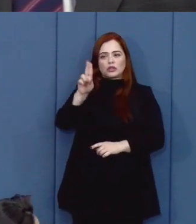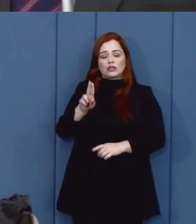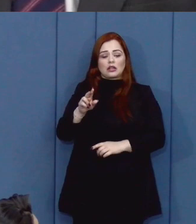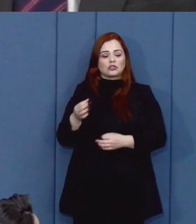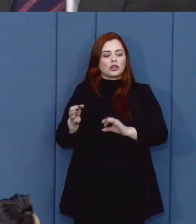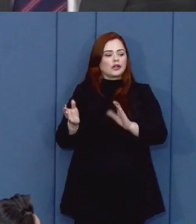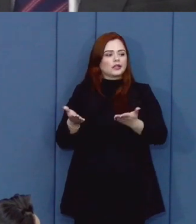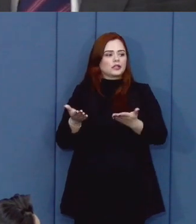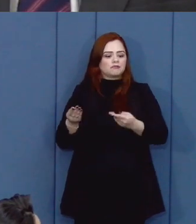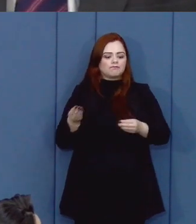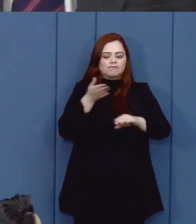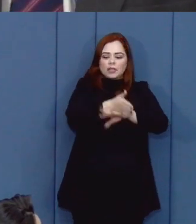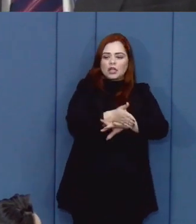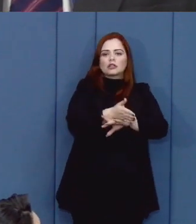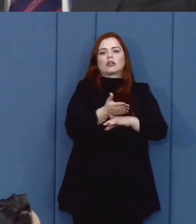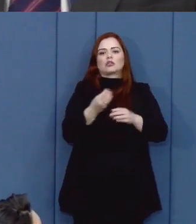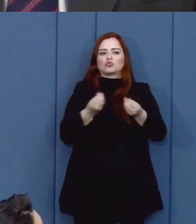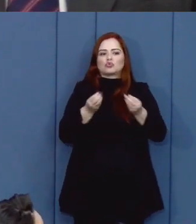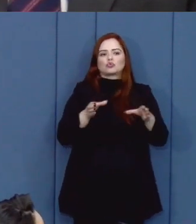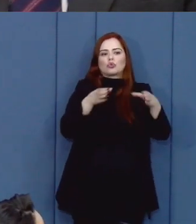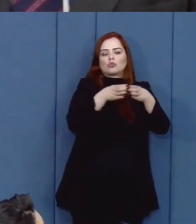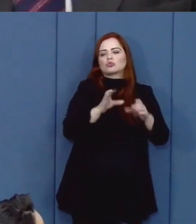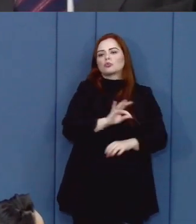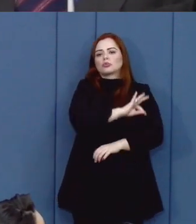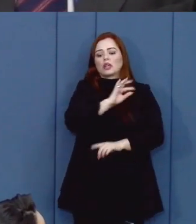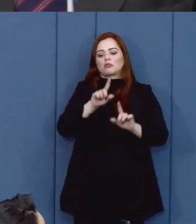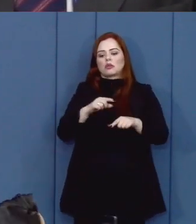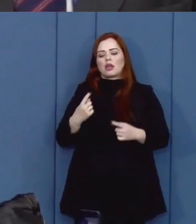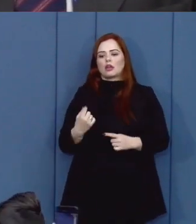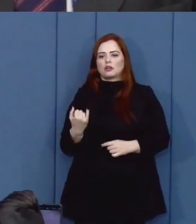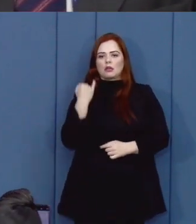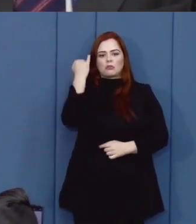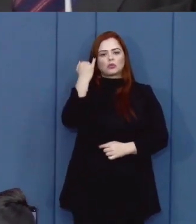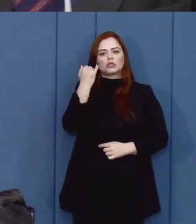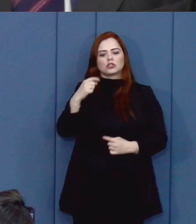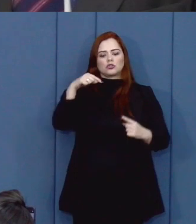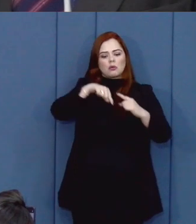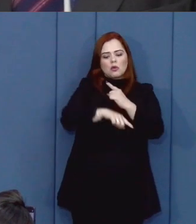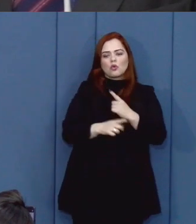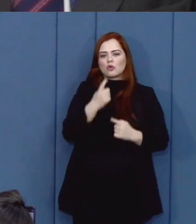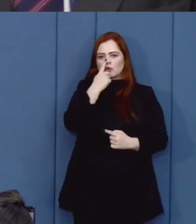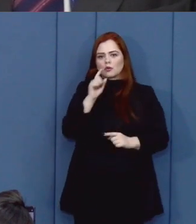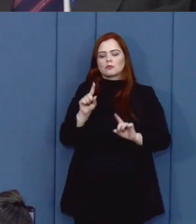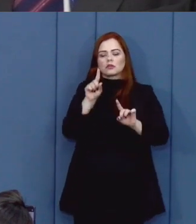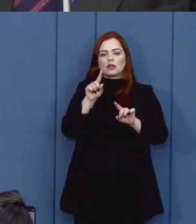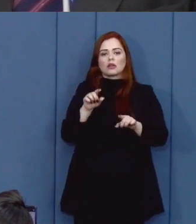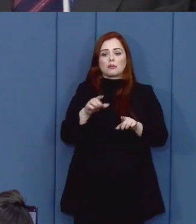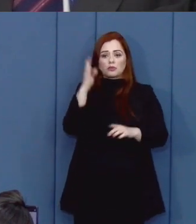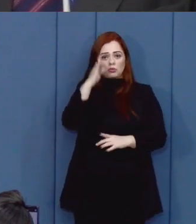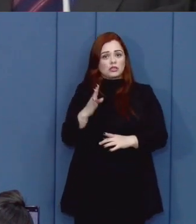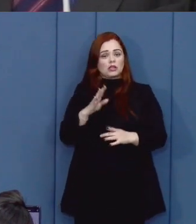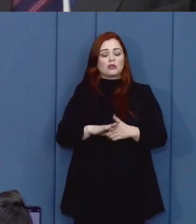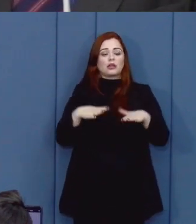comitês técnicos, não só no Codex, mas em outros fóruns, é absolutamente fundamental, ao nosso ver, para a posição brasileira, para esse